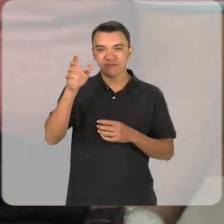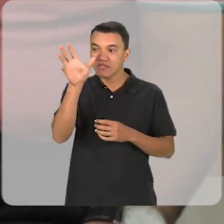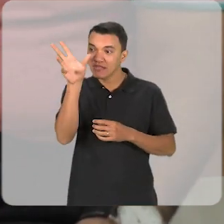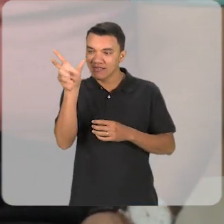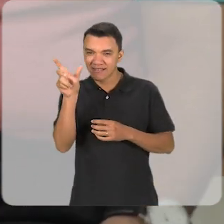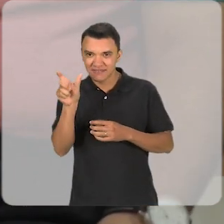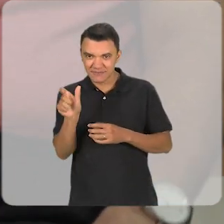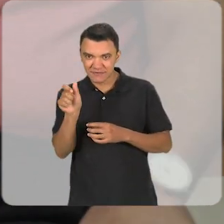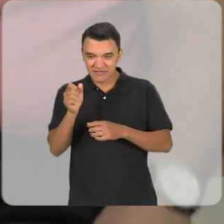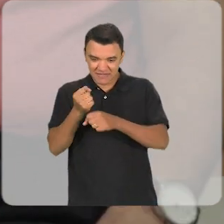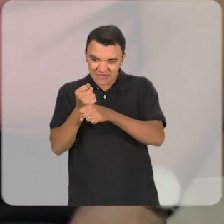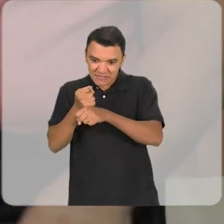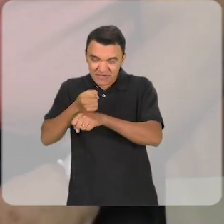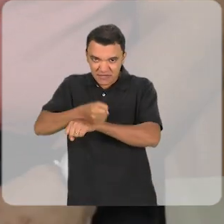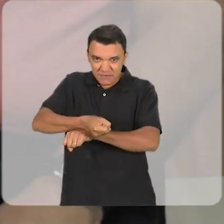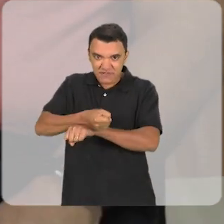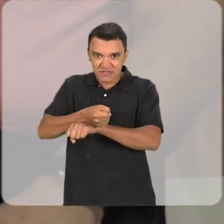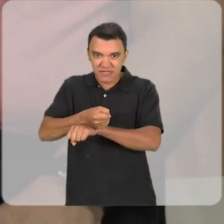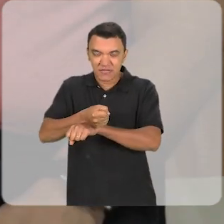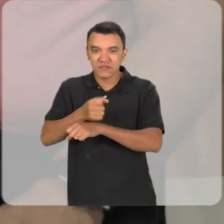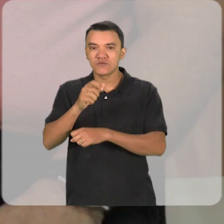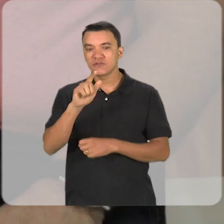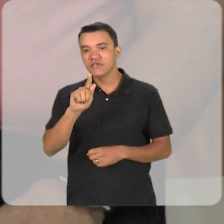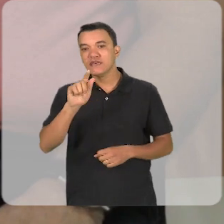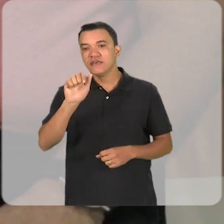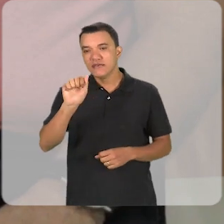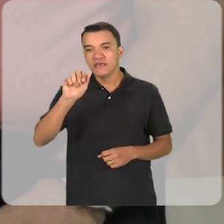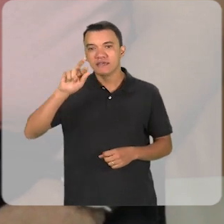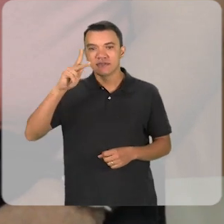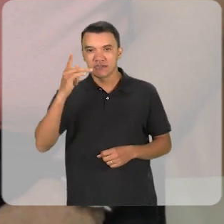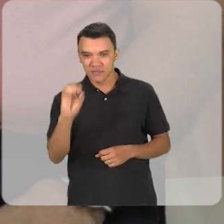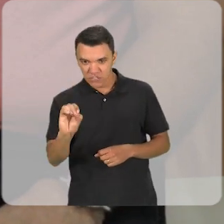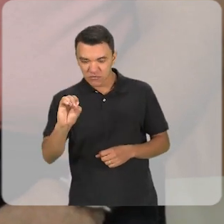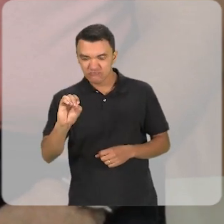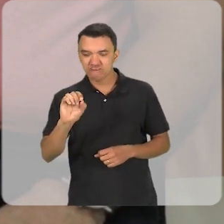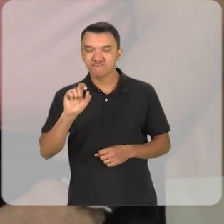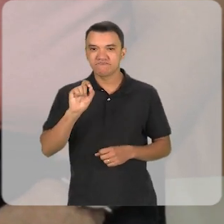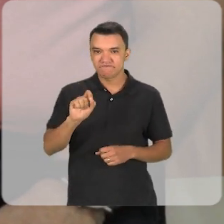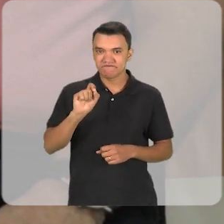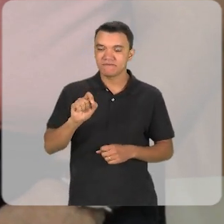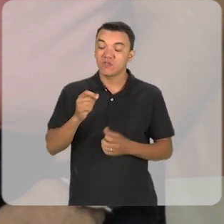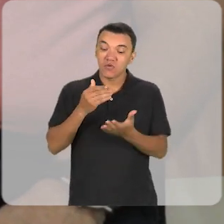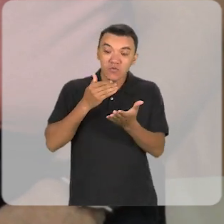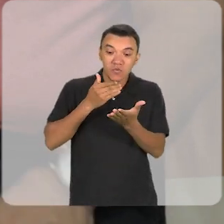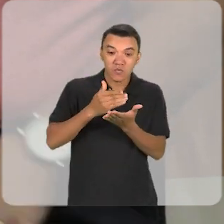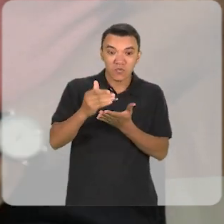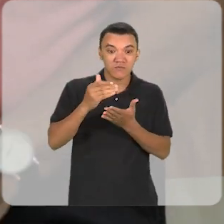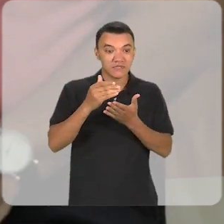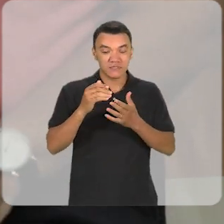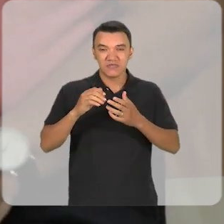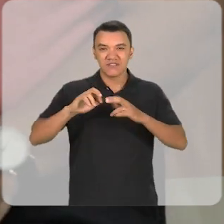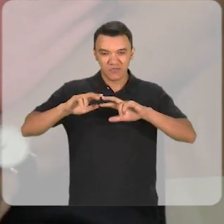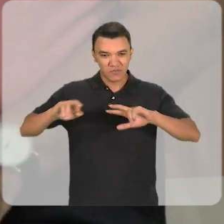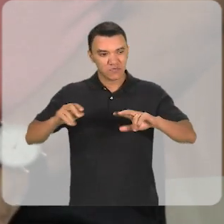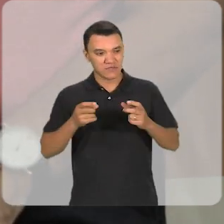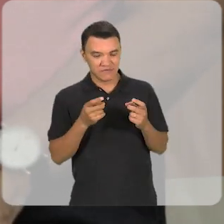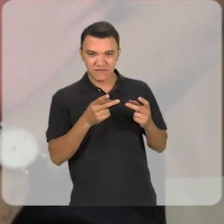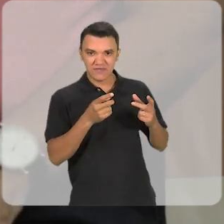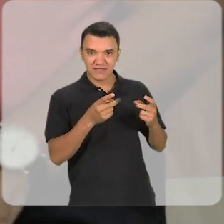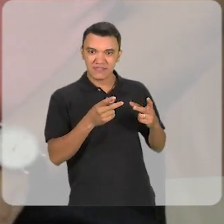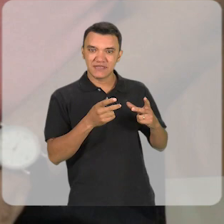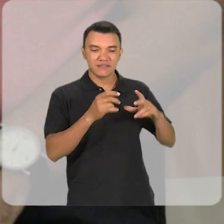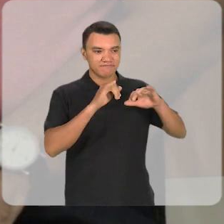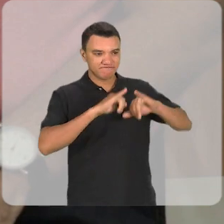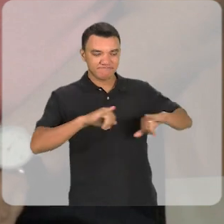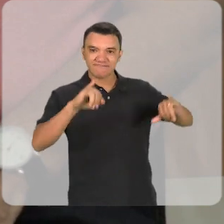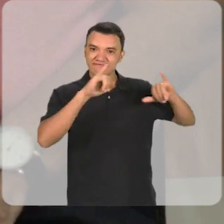ganho. Então esses africanos escravizados de ganho é que começam a anunciar seus produtos